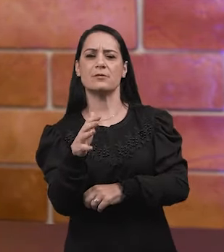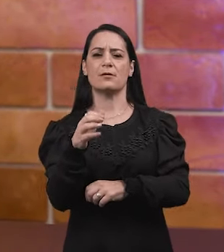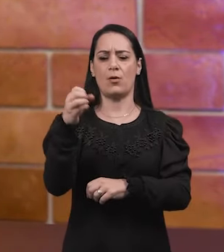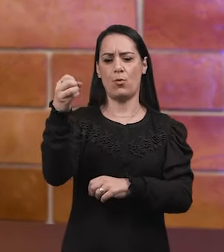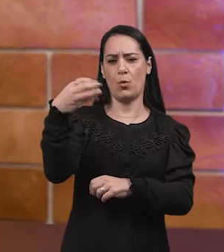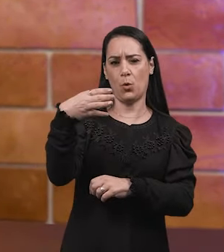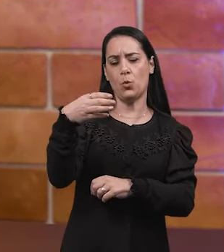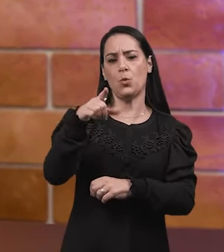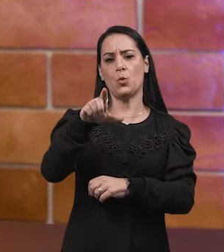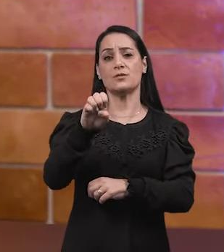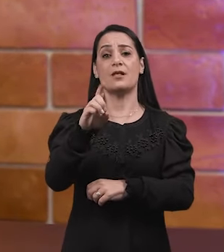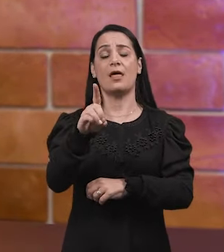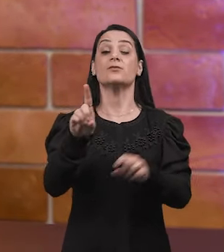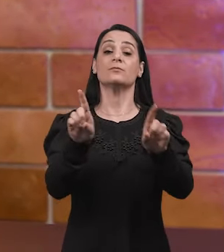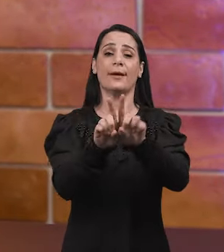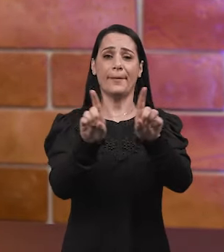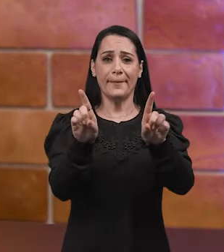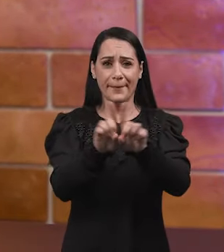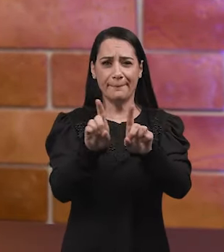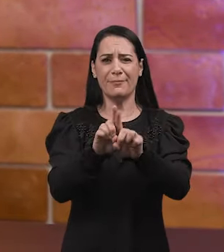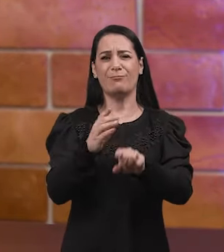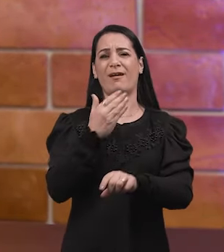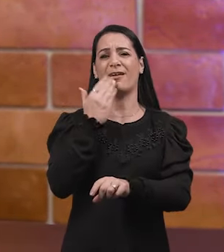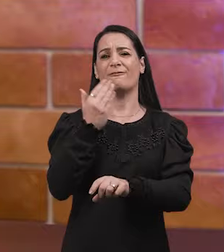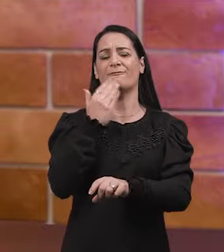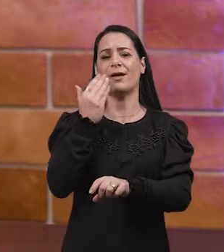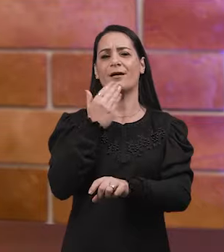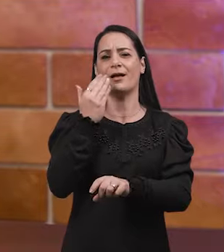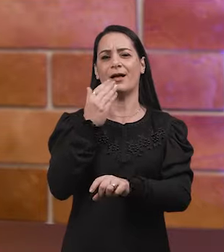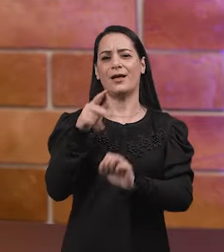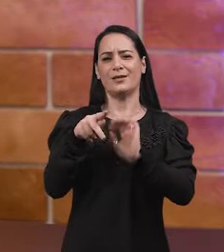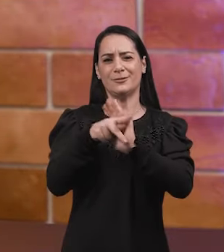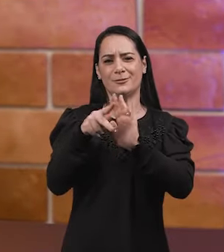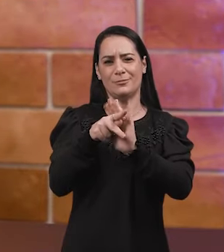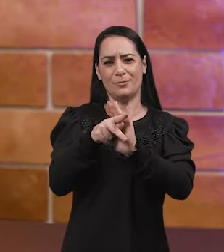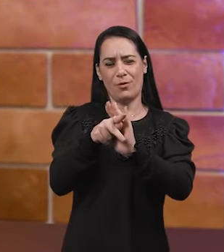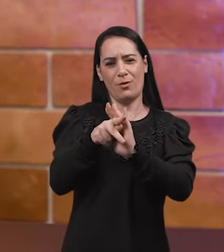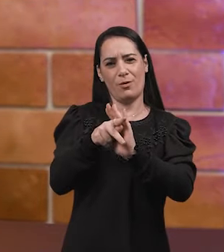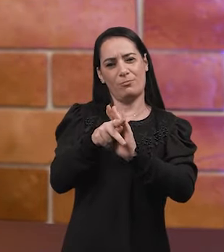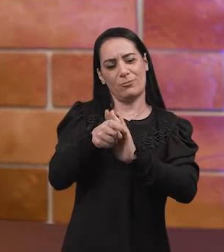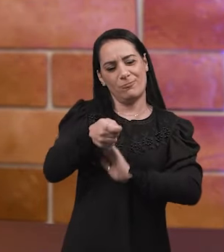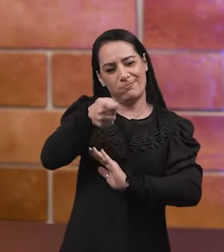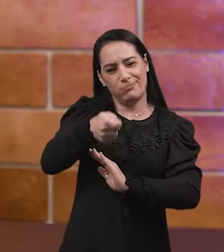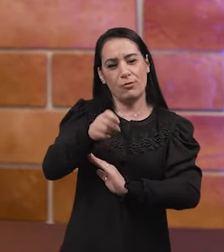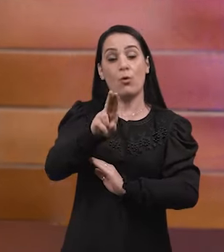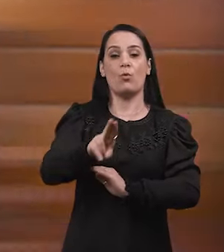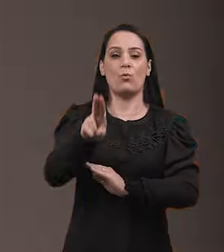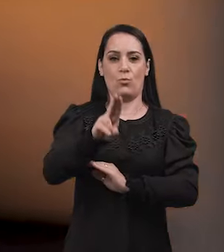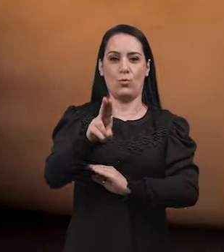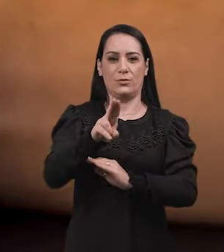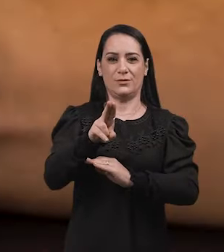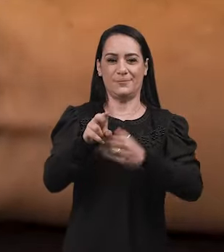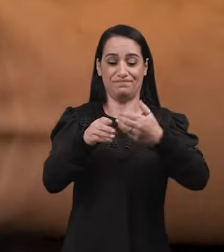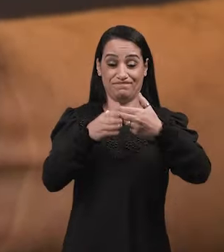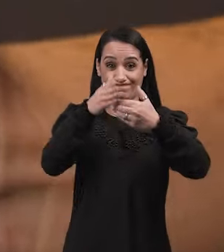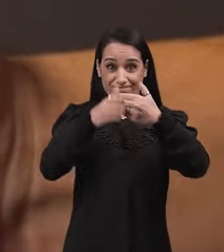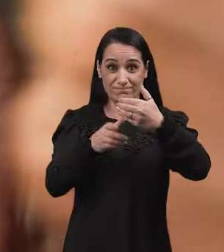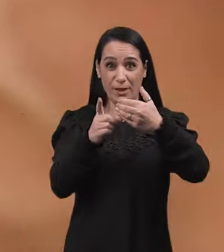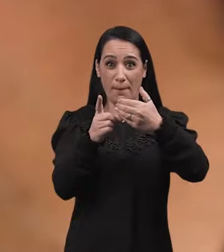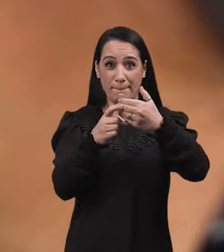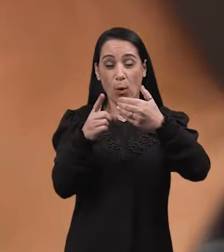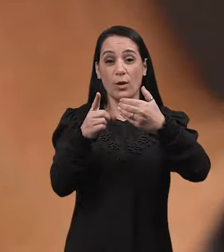vibrações, de luz de LED e até sobre a facilidade de deixá-lo posicionado para o uso de canhotos. Esses